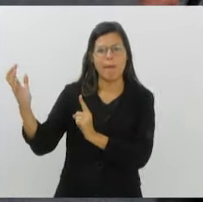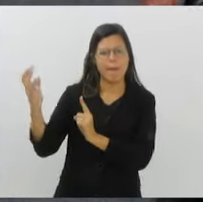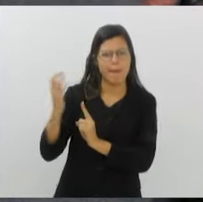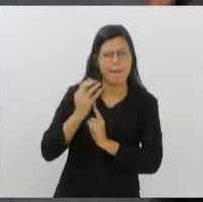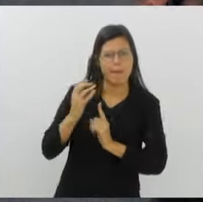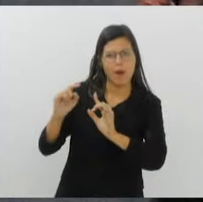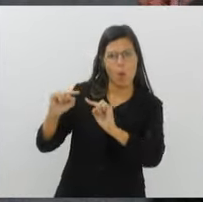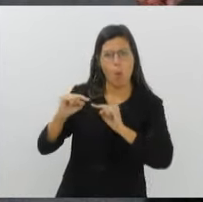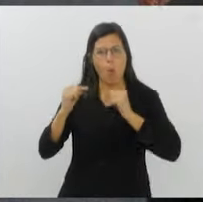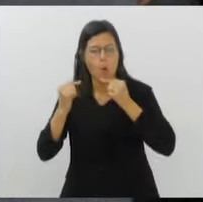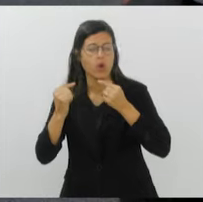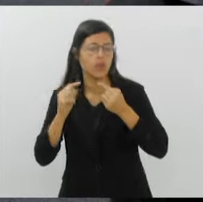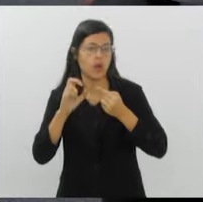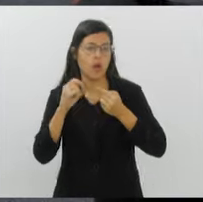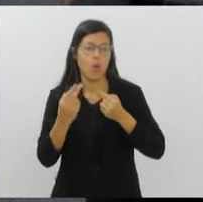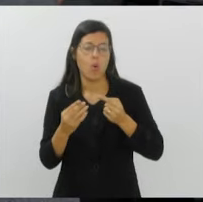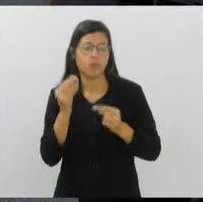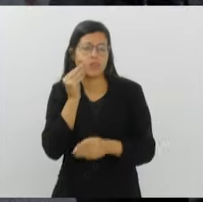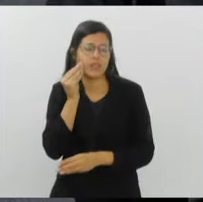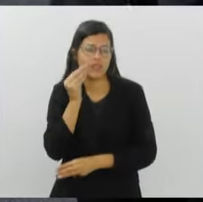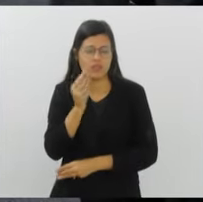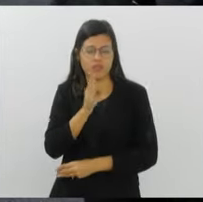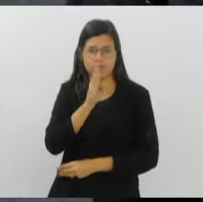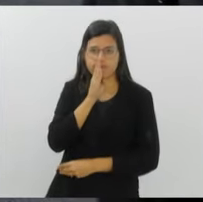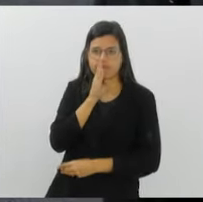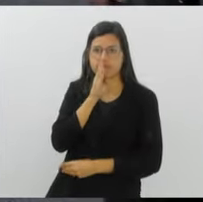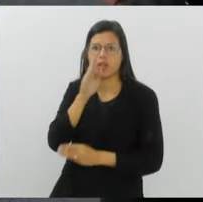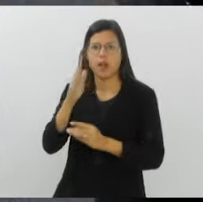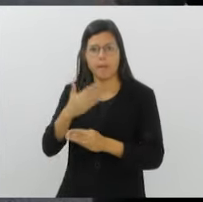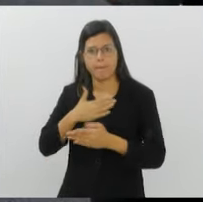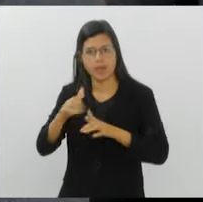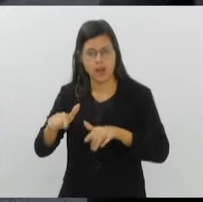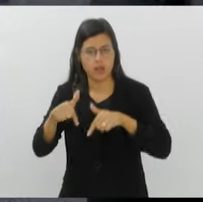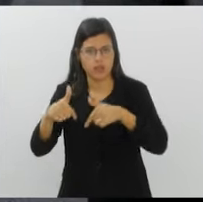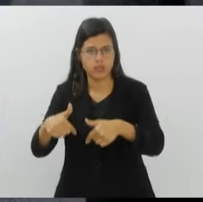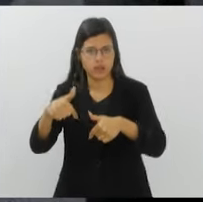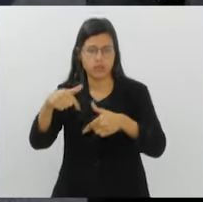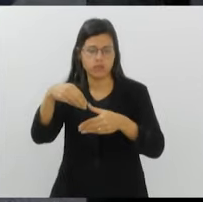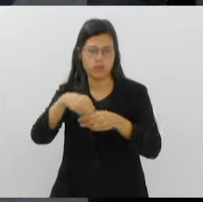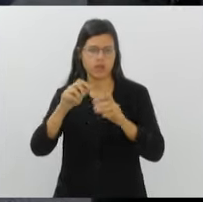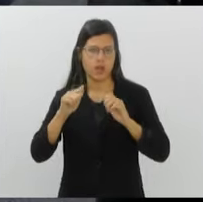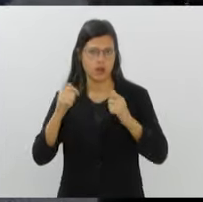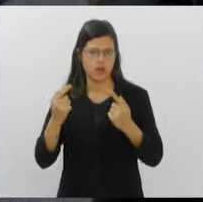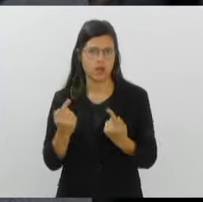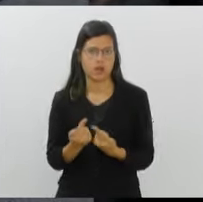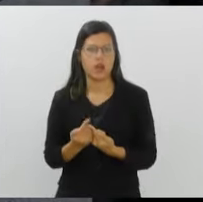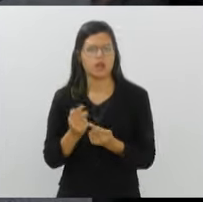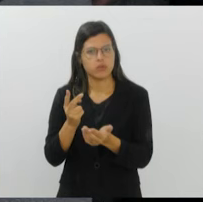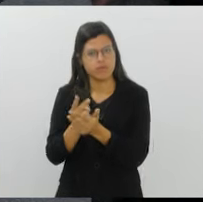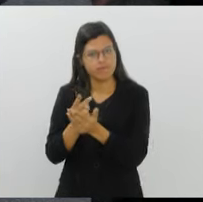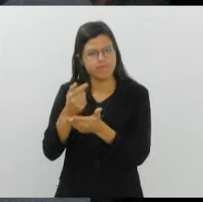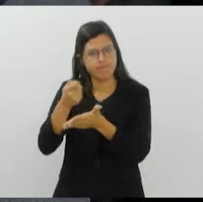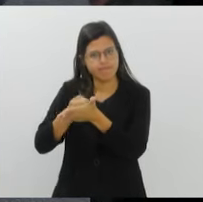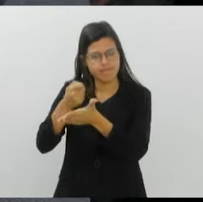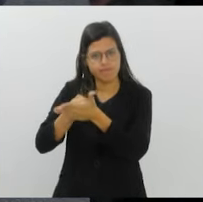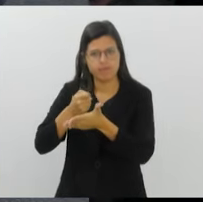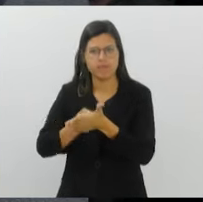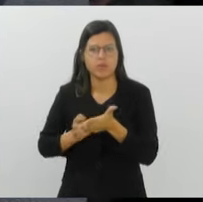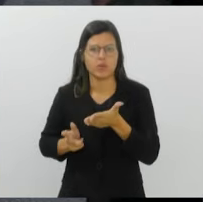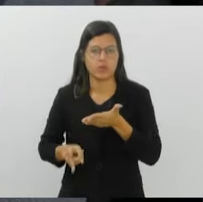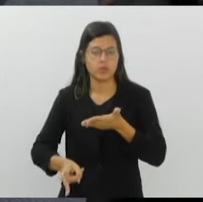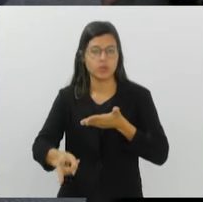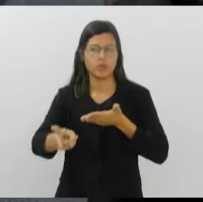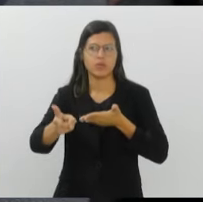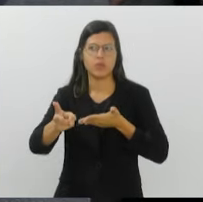estratégia de tentar silenciar a minha atuação aqui dentro da Assembleia Legislativa. Sigamos na luta, sigamos em frente,